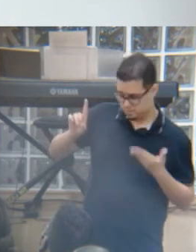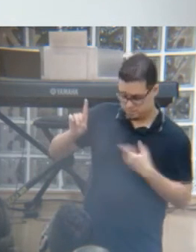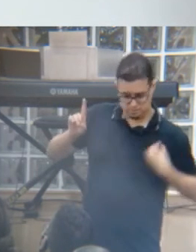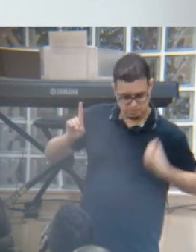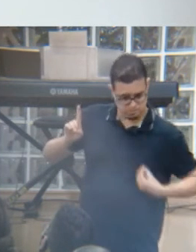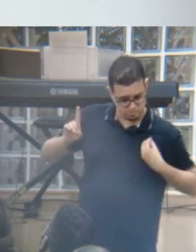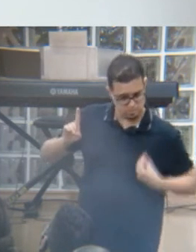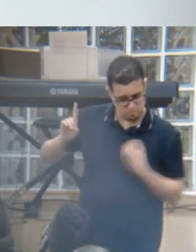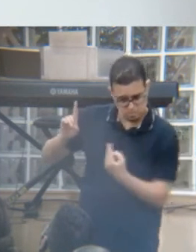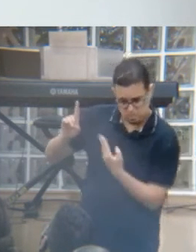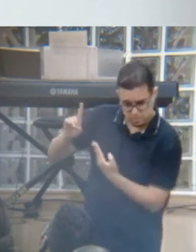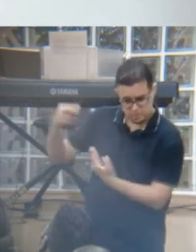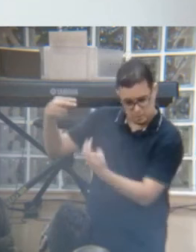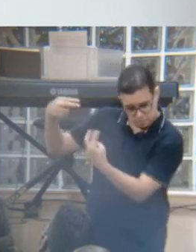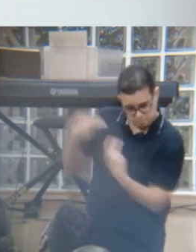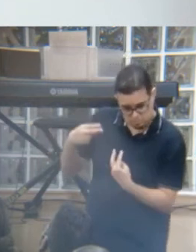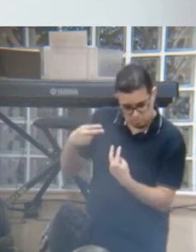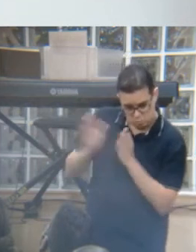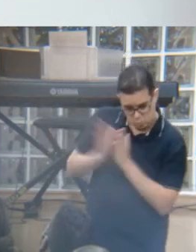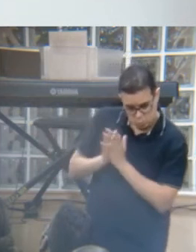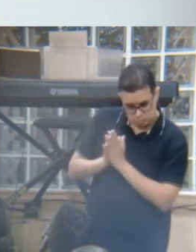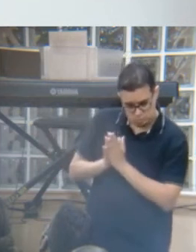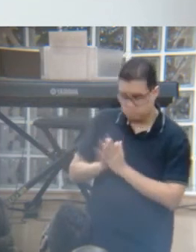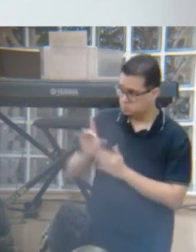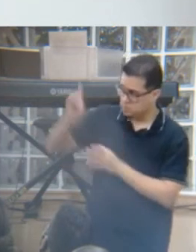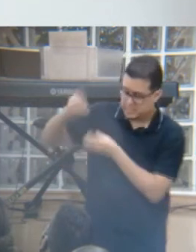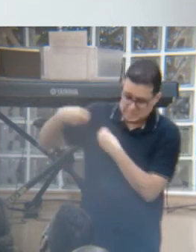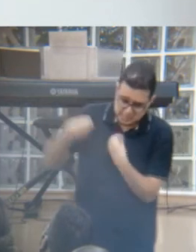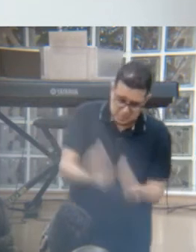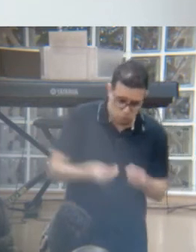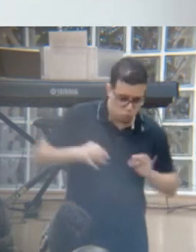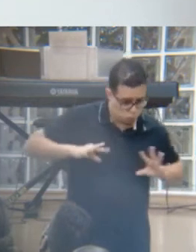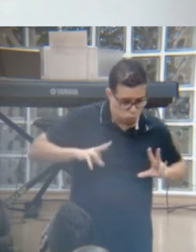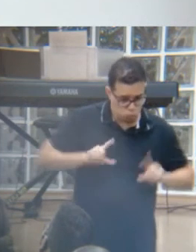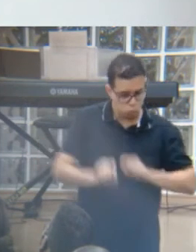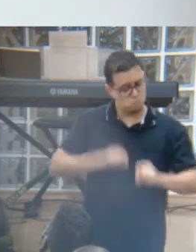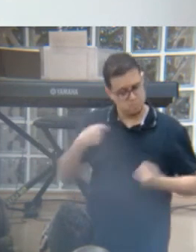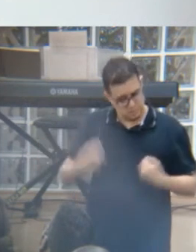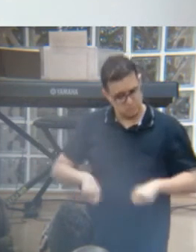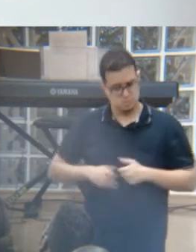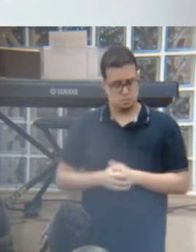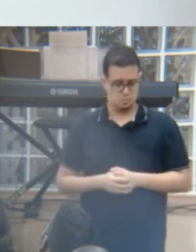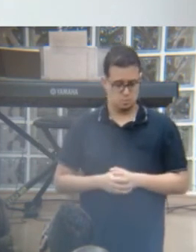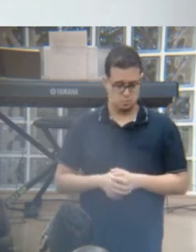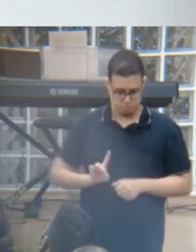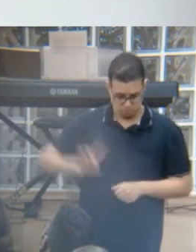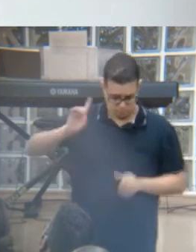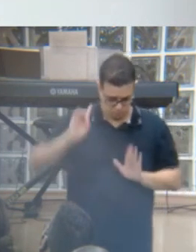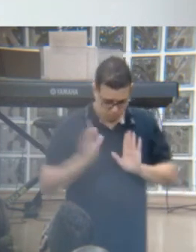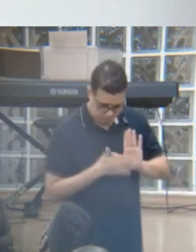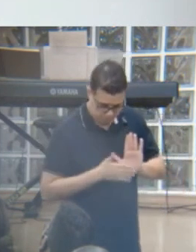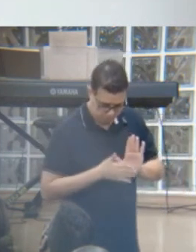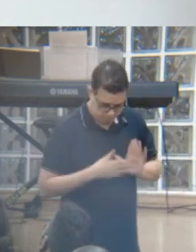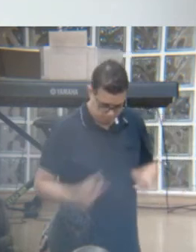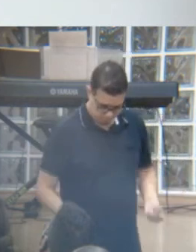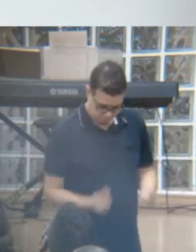É o Deus que provê todas as coisas que precisamos. Ele nunca prometeu riqueza. Mas